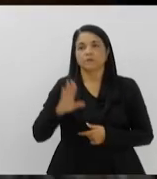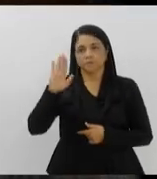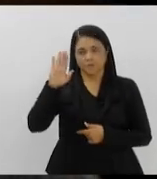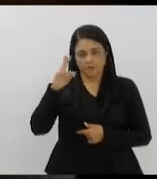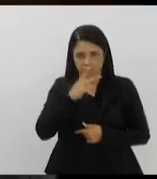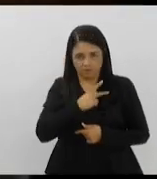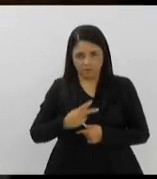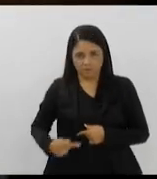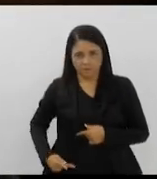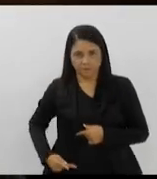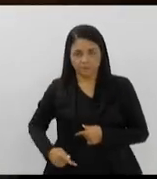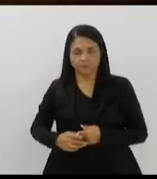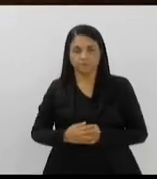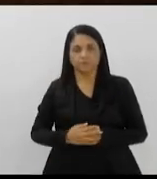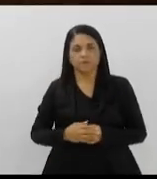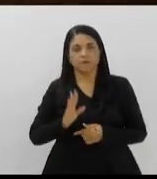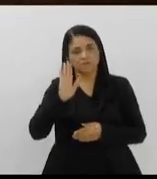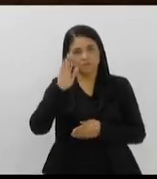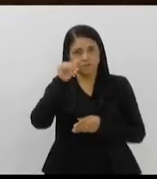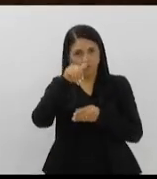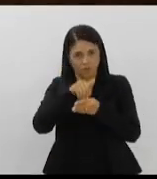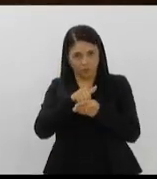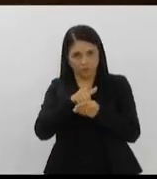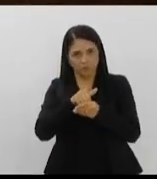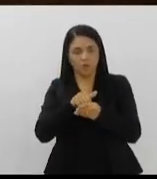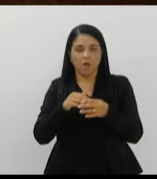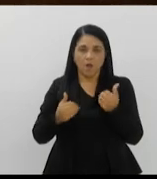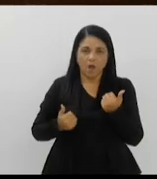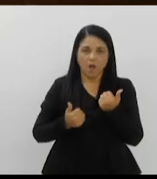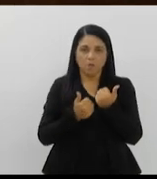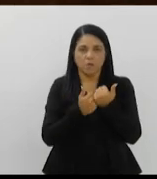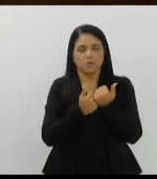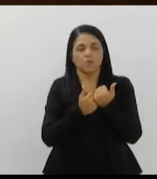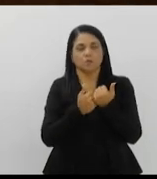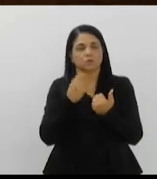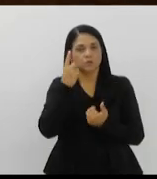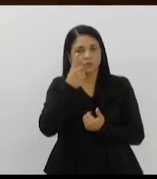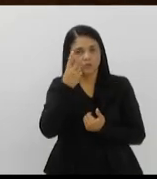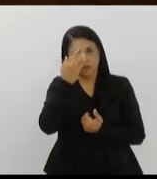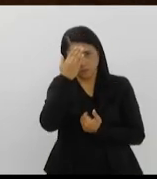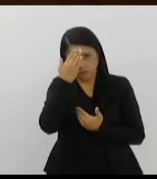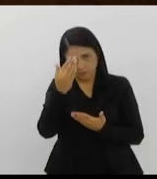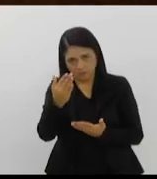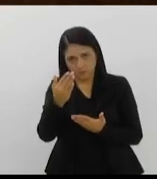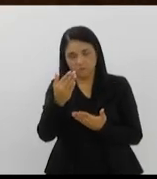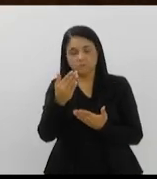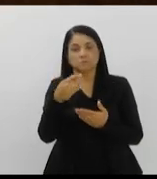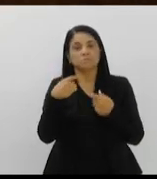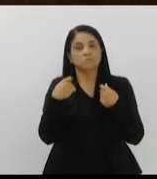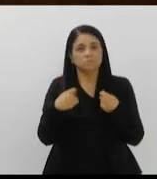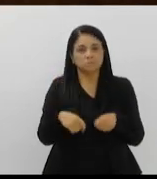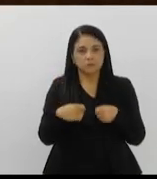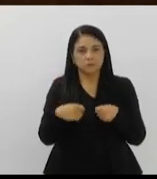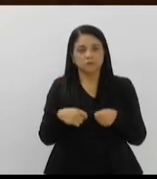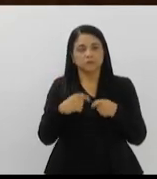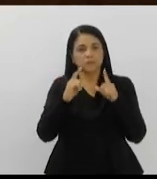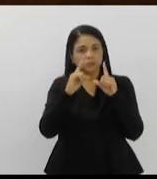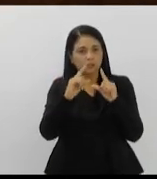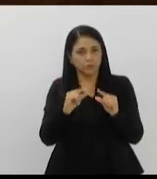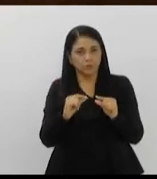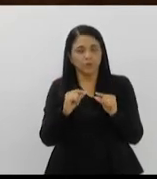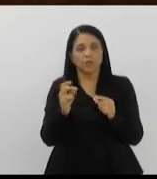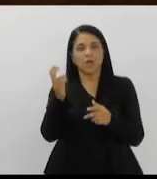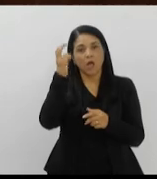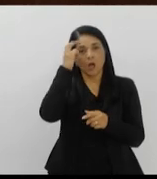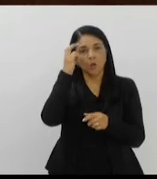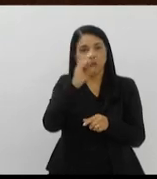só declarar meu voto, agradecer o apoio dos deputados. A gente precisa reduzir a cultura do